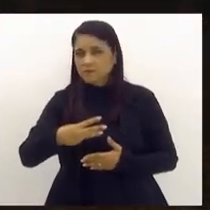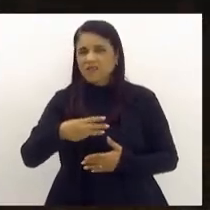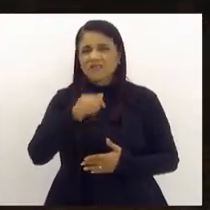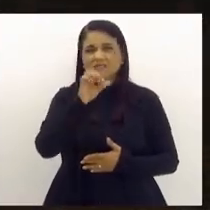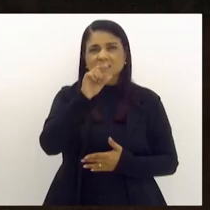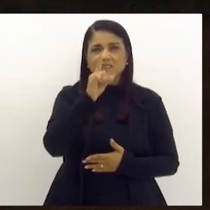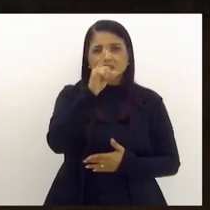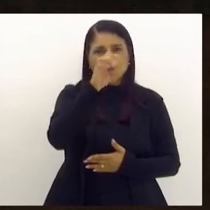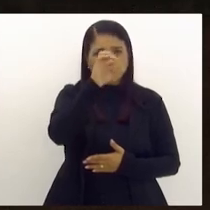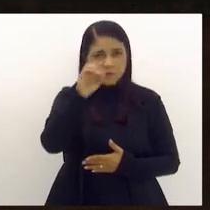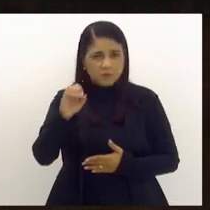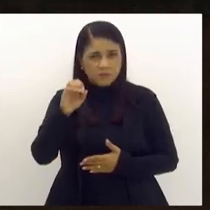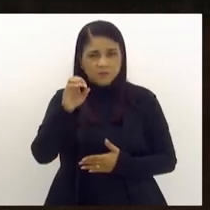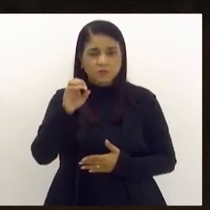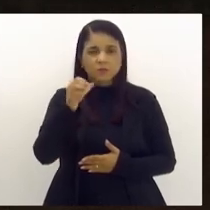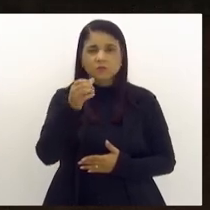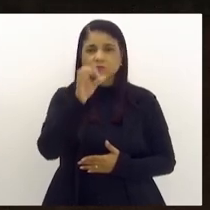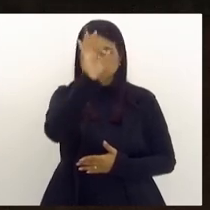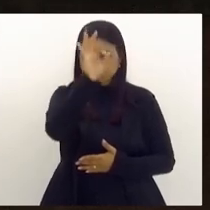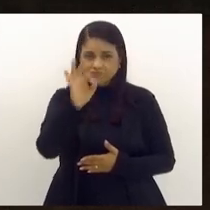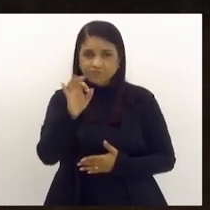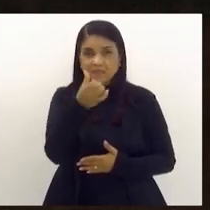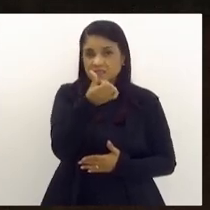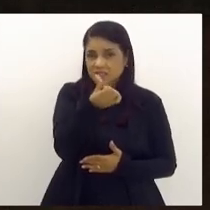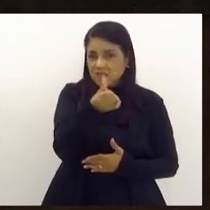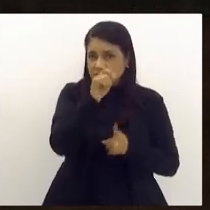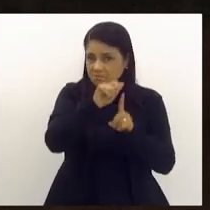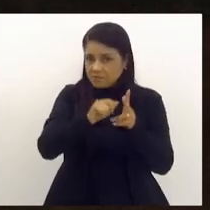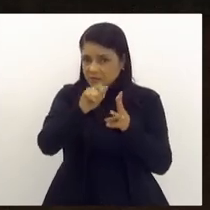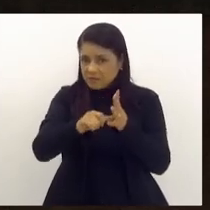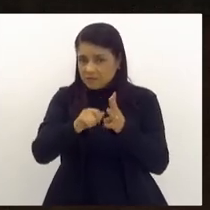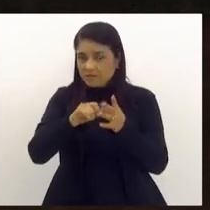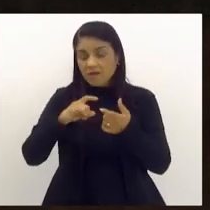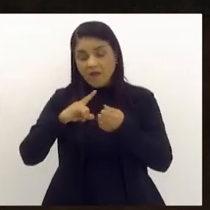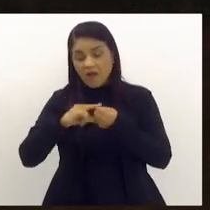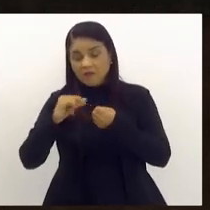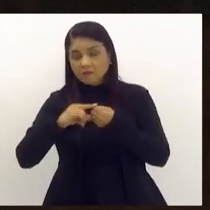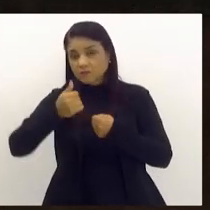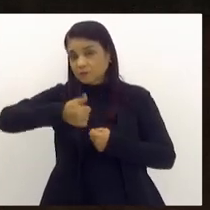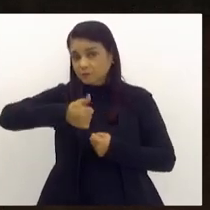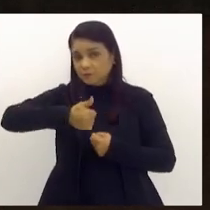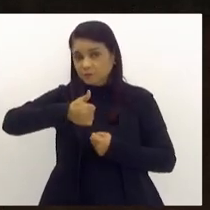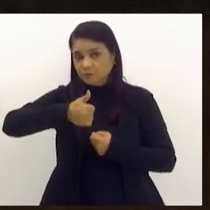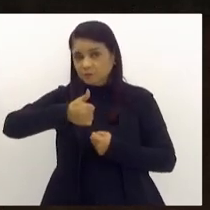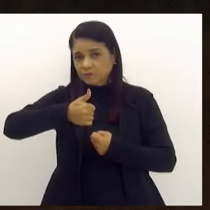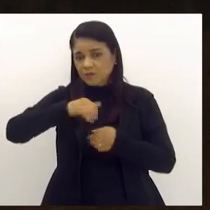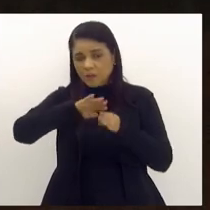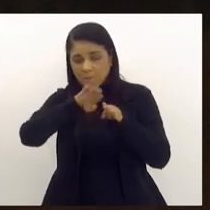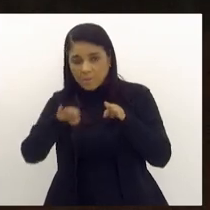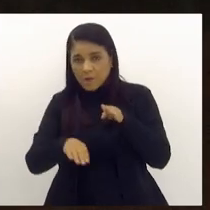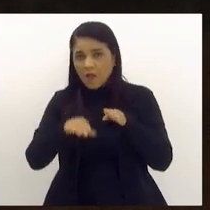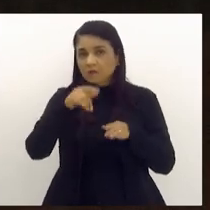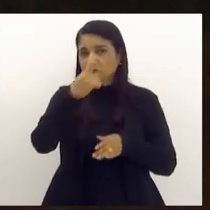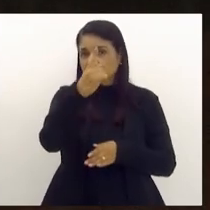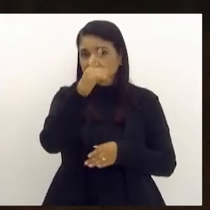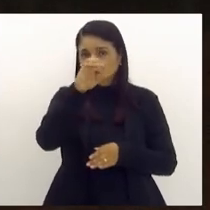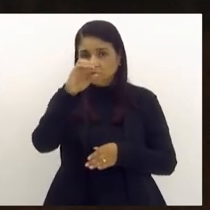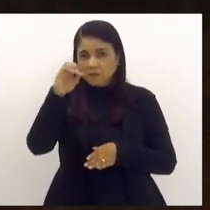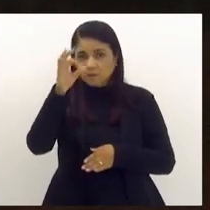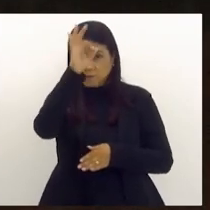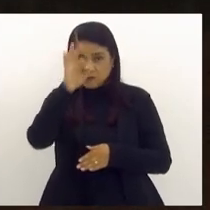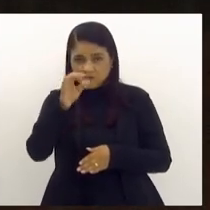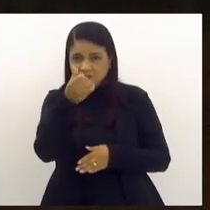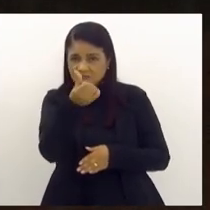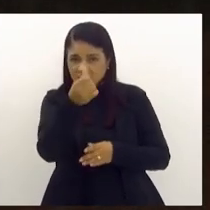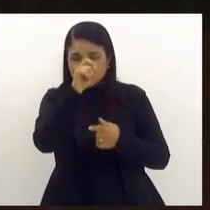100%, 6 meses. No artigo 1º, logo. Artigo 1º, não inferior a 100% e nos últimos 6 meses.